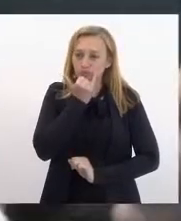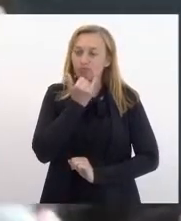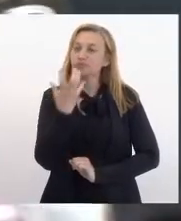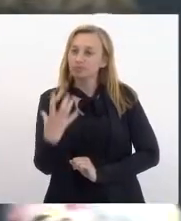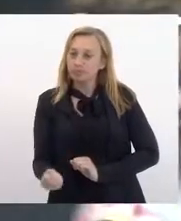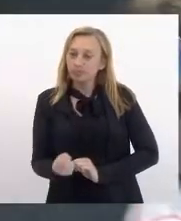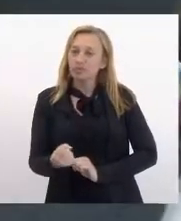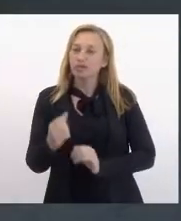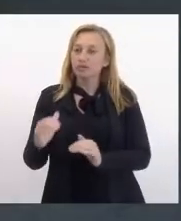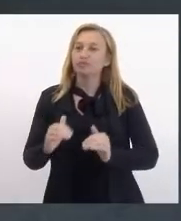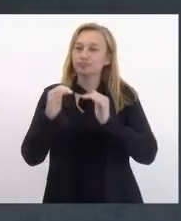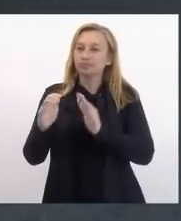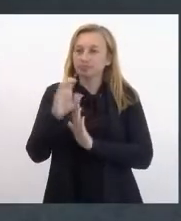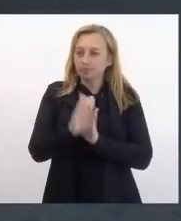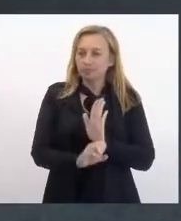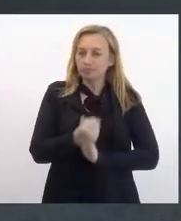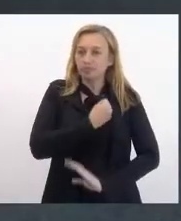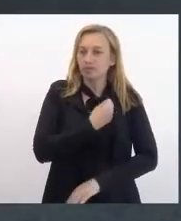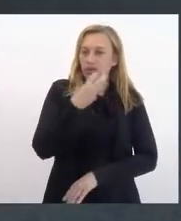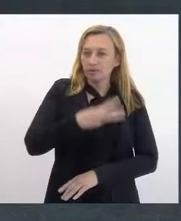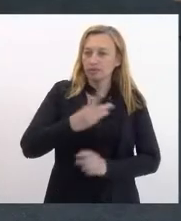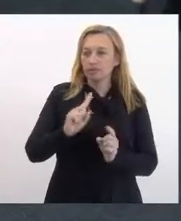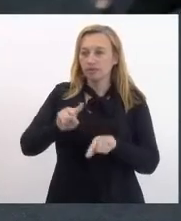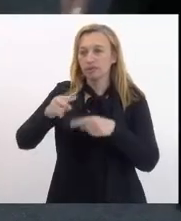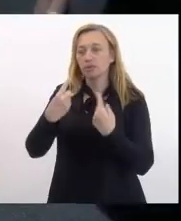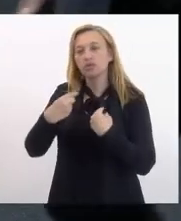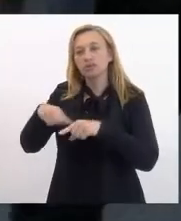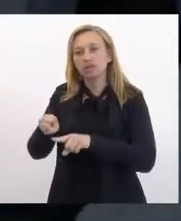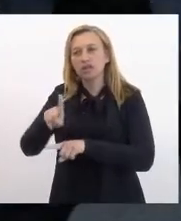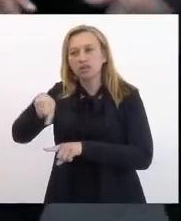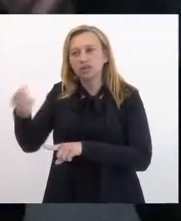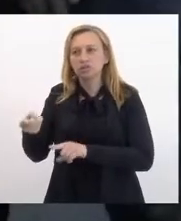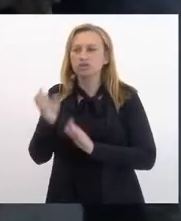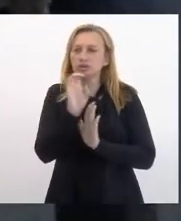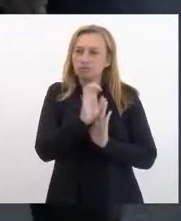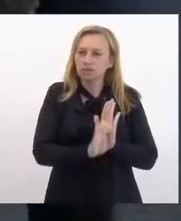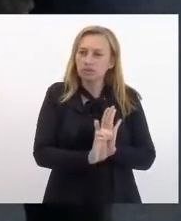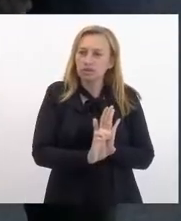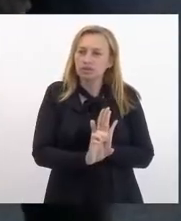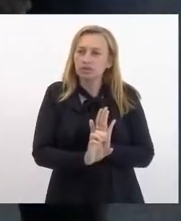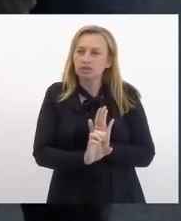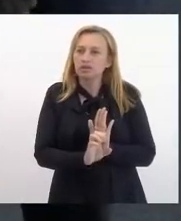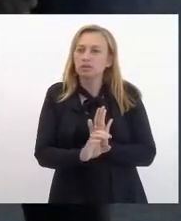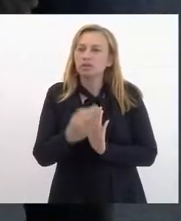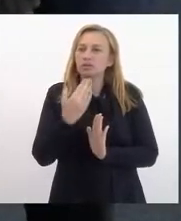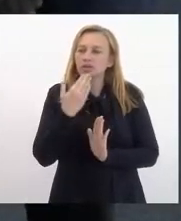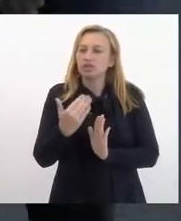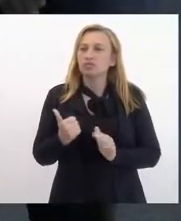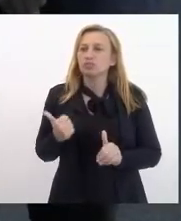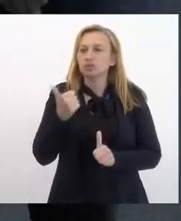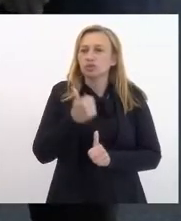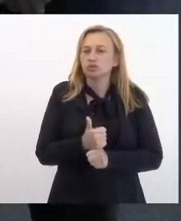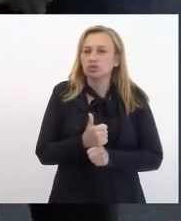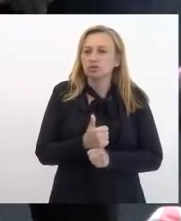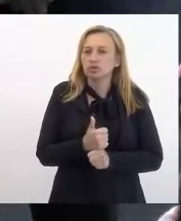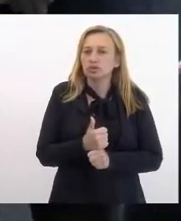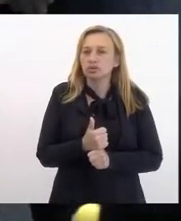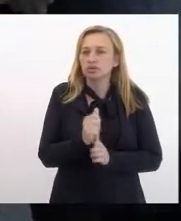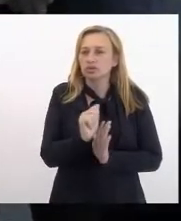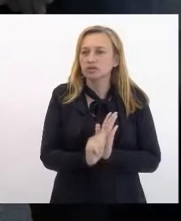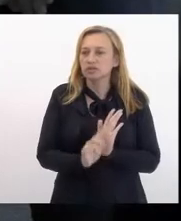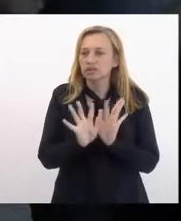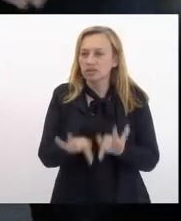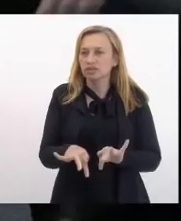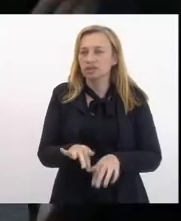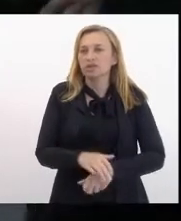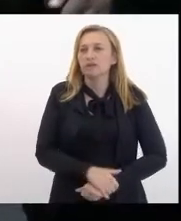Favorável com subemenda à emenda 3 e contrário às demais emendas, optando por substitutivo, pedindo forma final